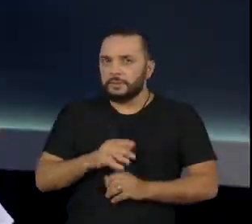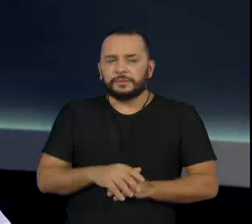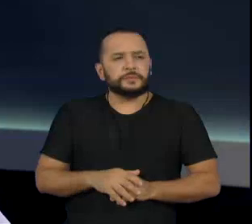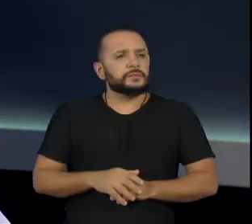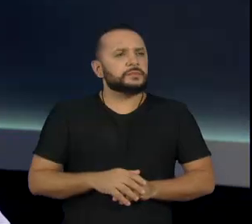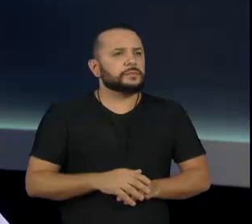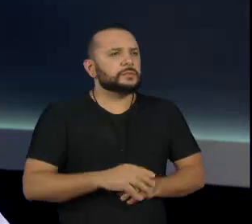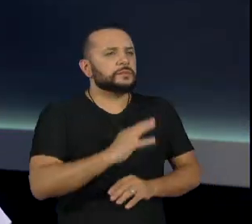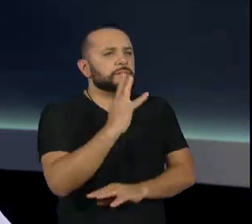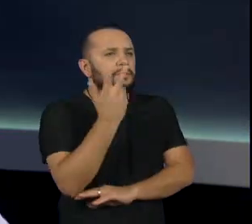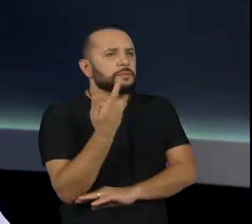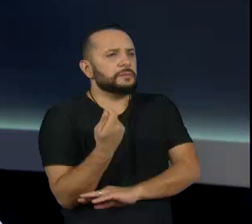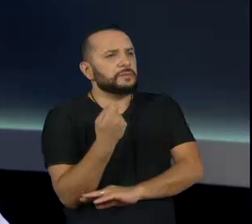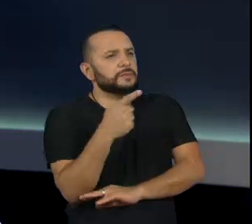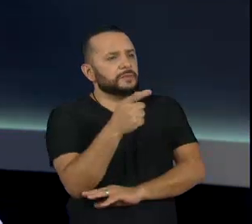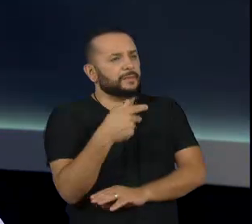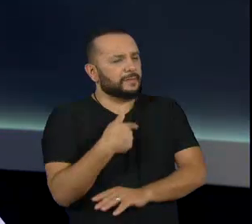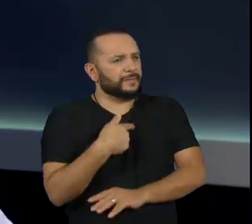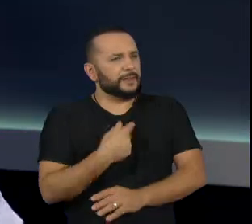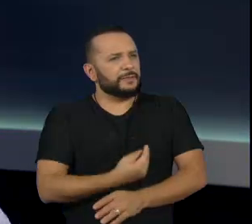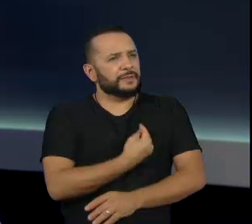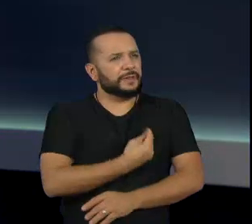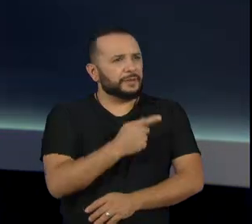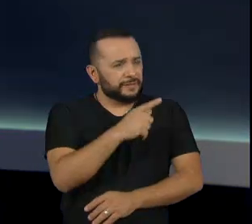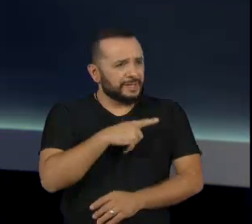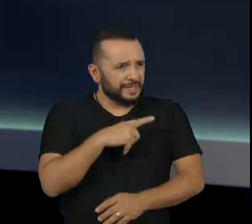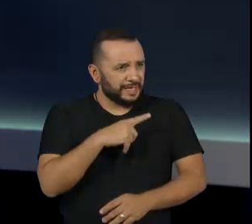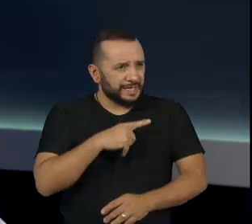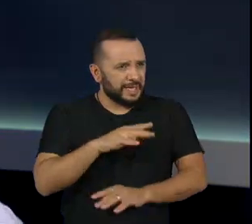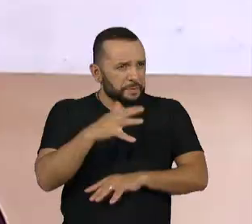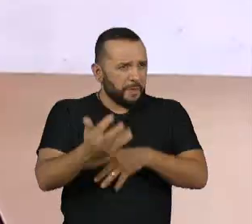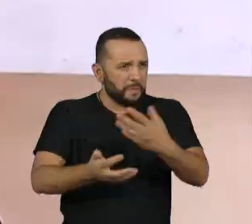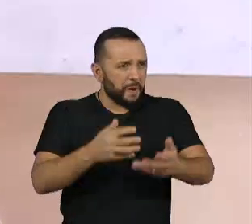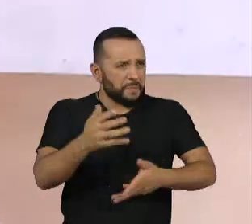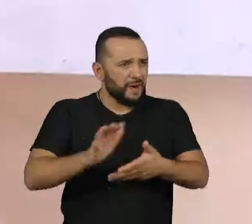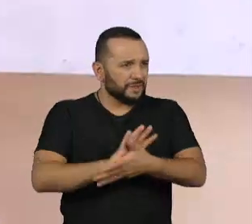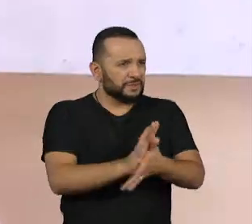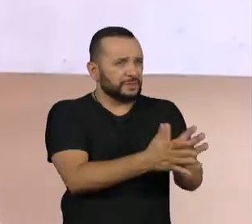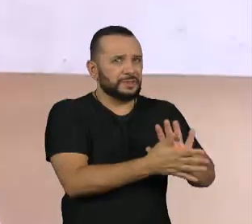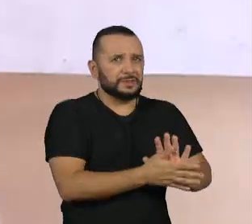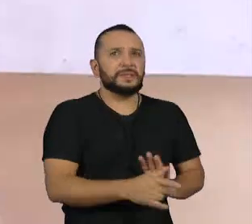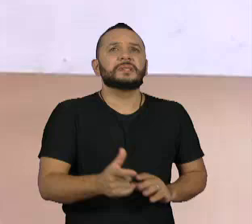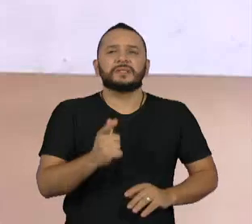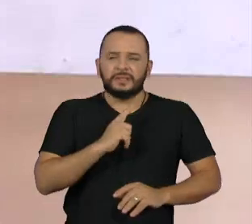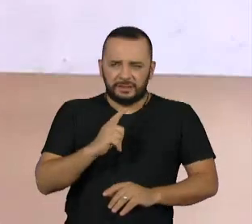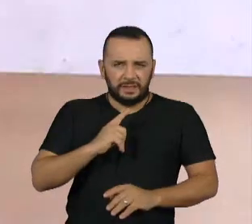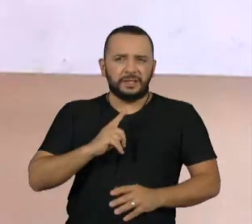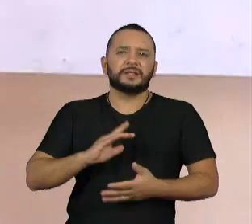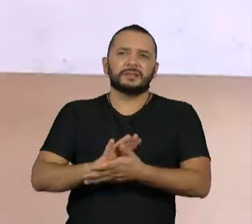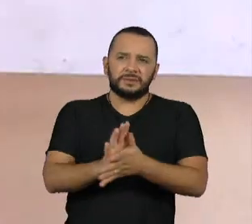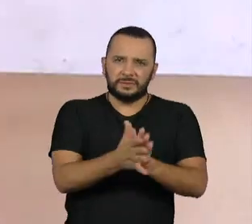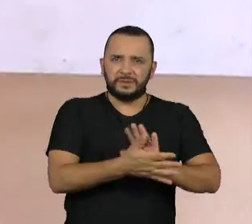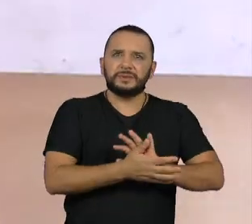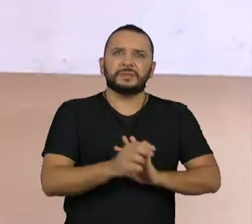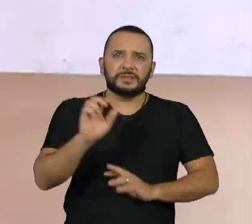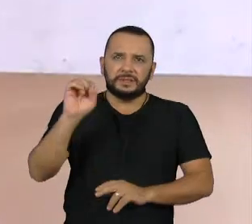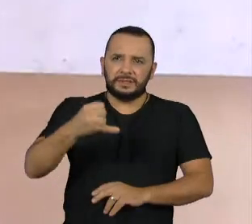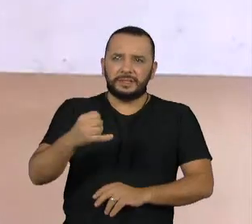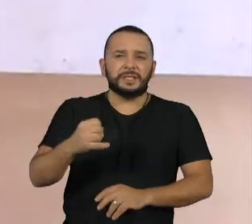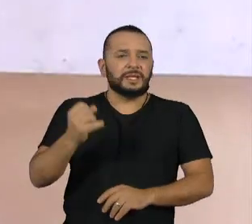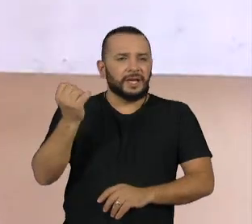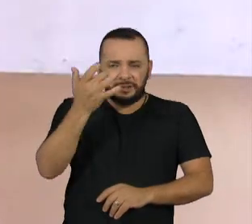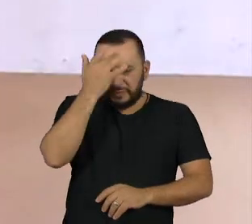você vive, ele é muito comprometido, ele está muito desmatado? Está muito desmatado, são usados vários